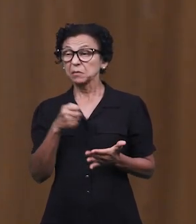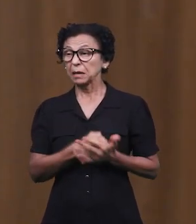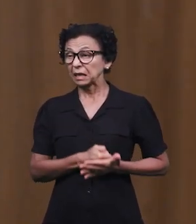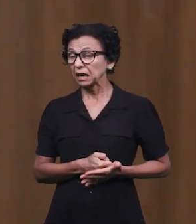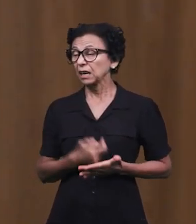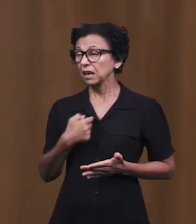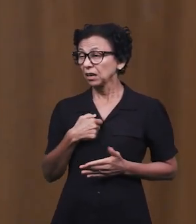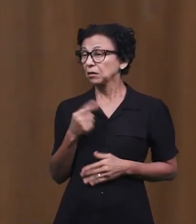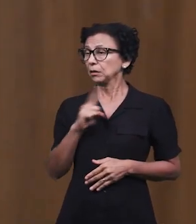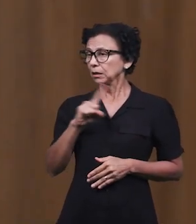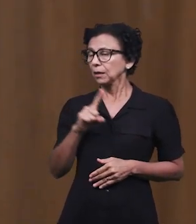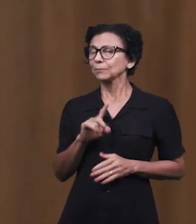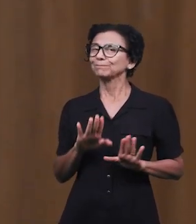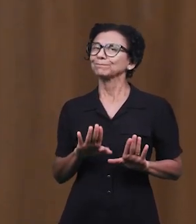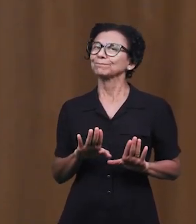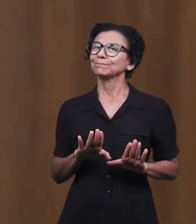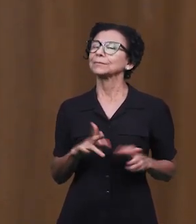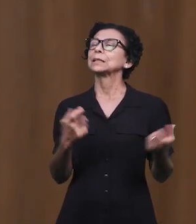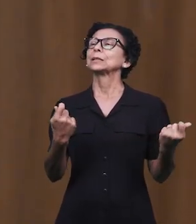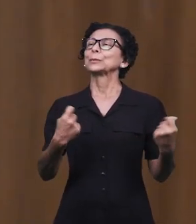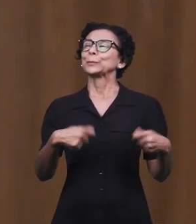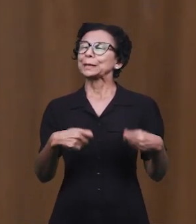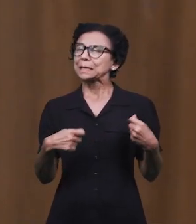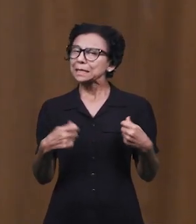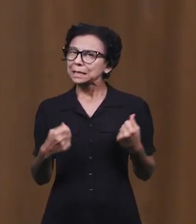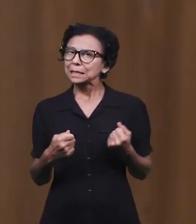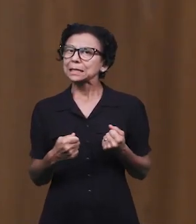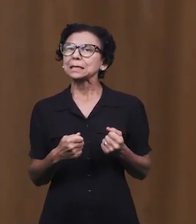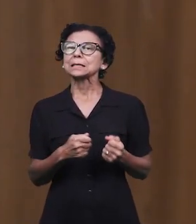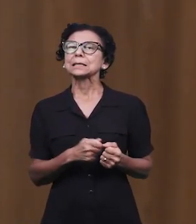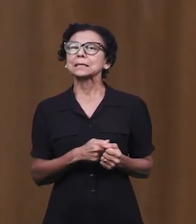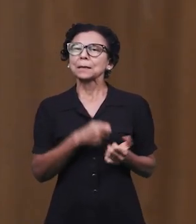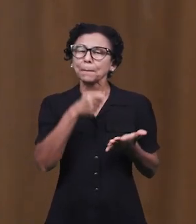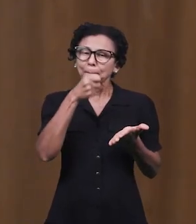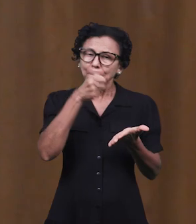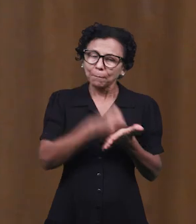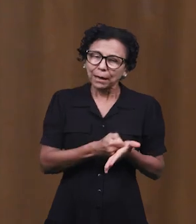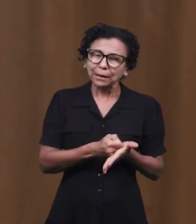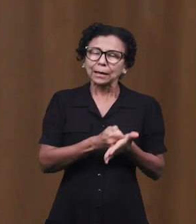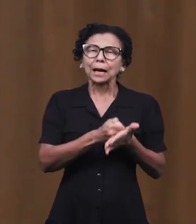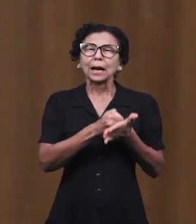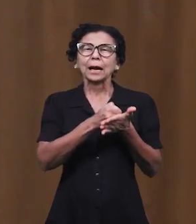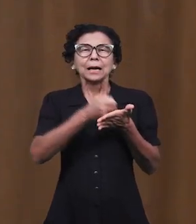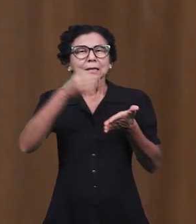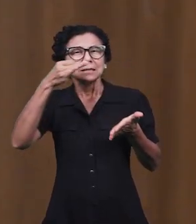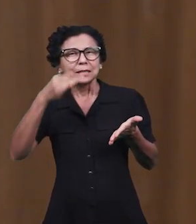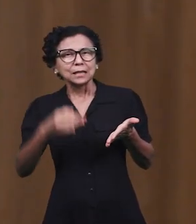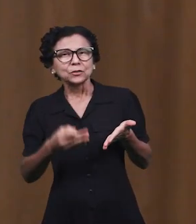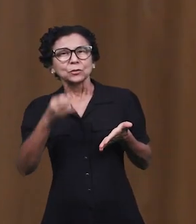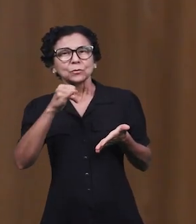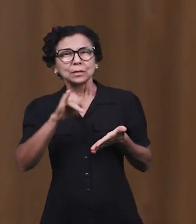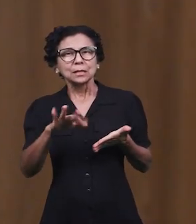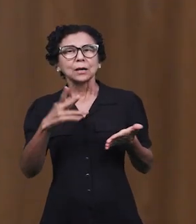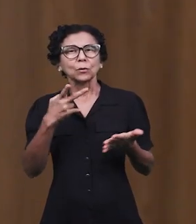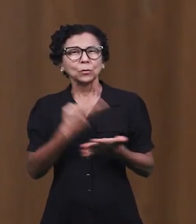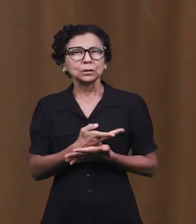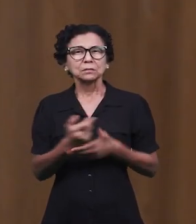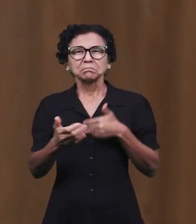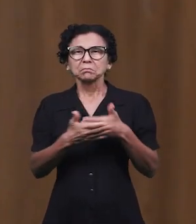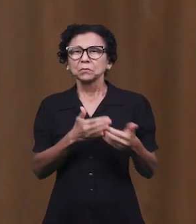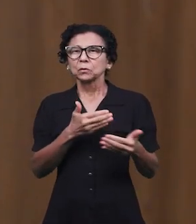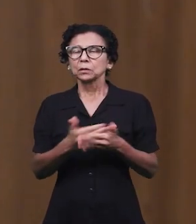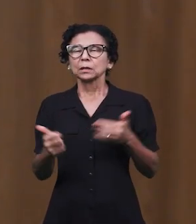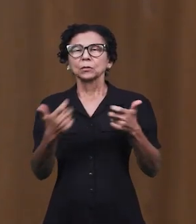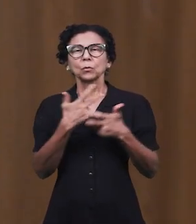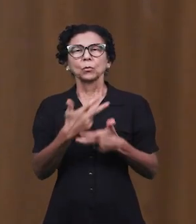as contribuições, precisam ser realizadas em dia, porque se acontecer qualquer coisa com você consegue um benefício